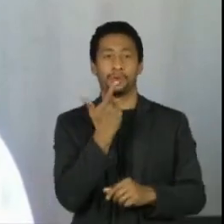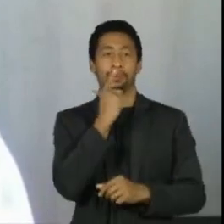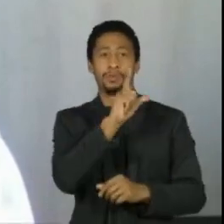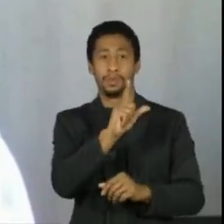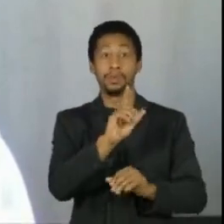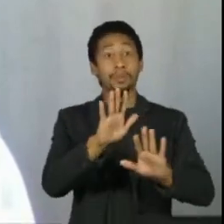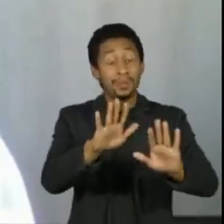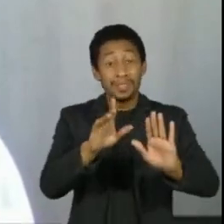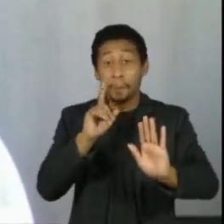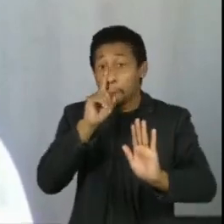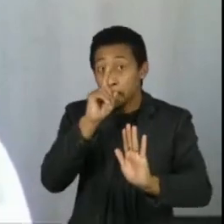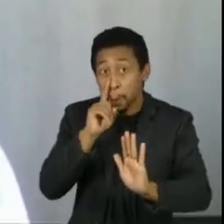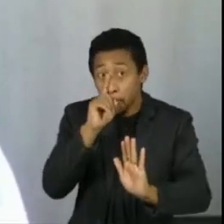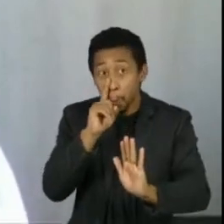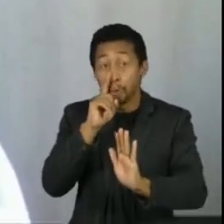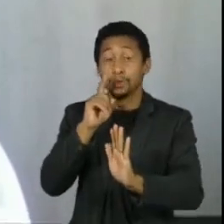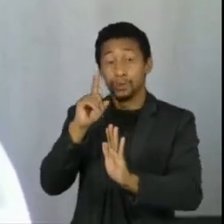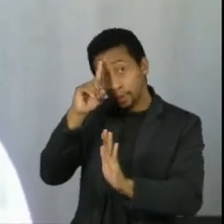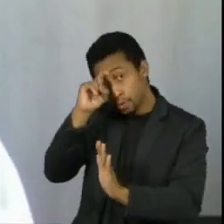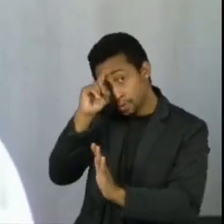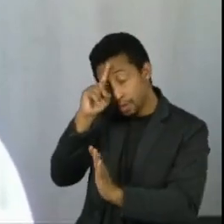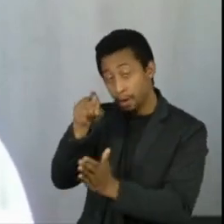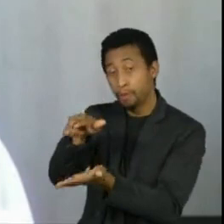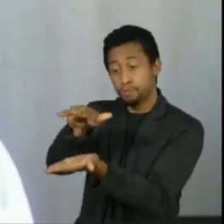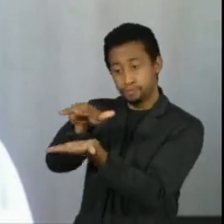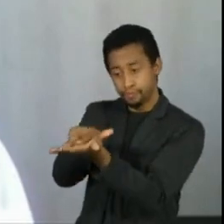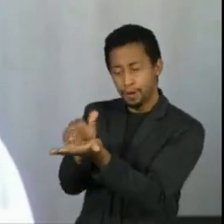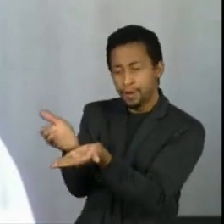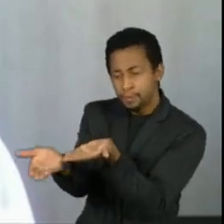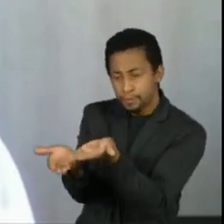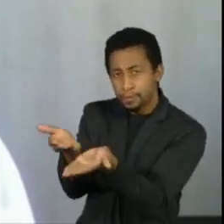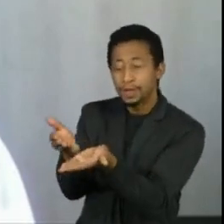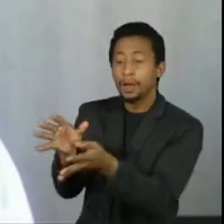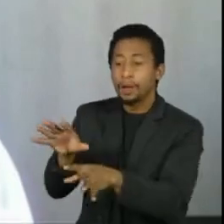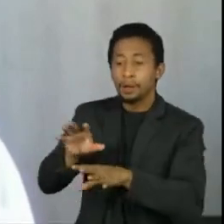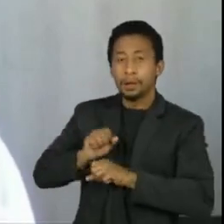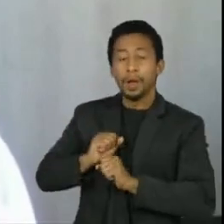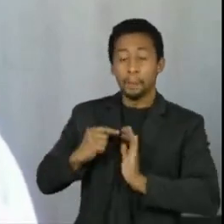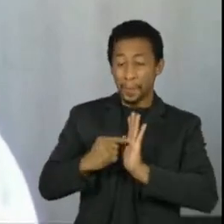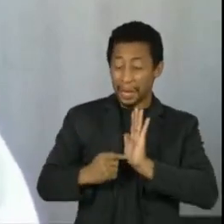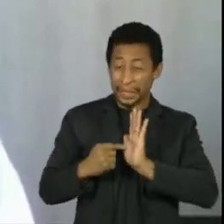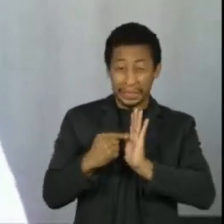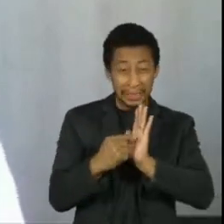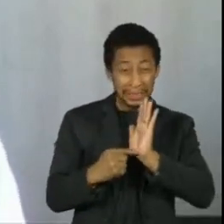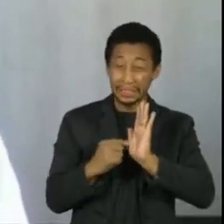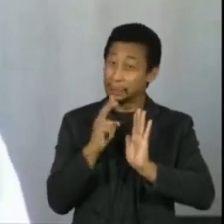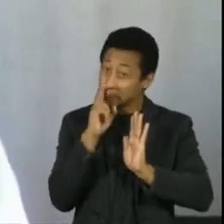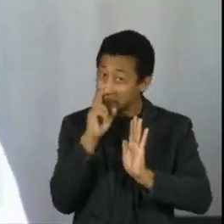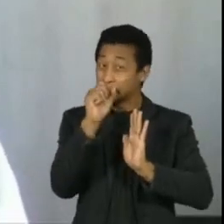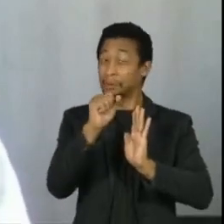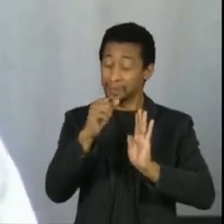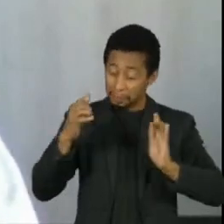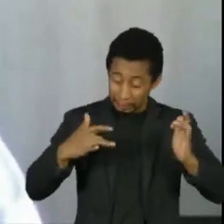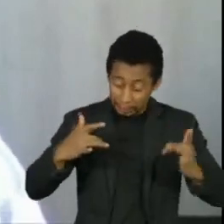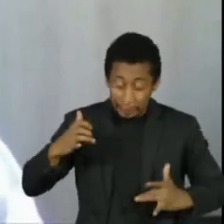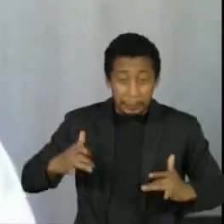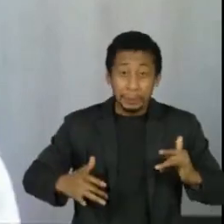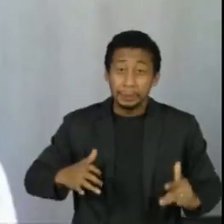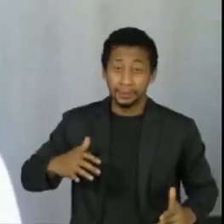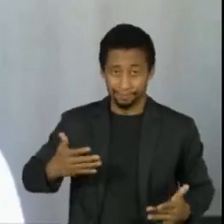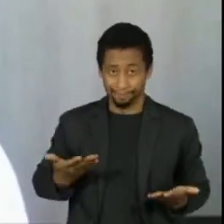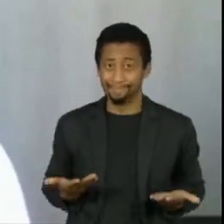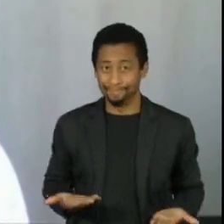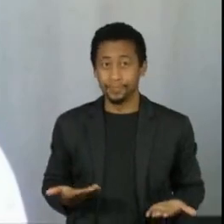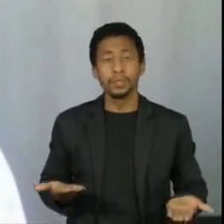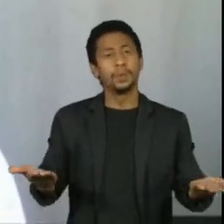às infecções hospitalares e às infecções por bactérias multiresistentes, né? Então, se por um lado hoje nós